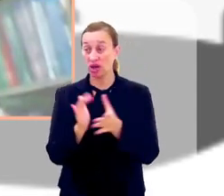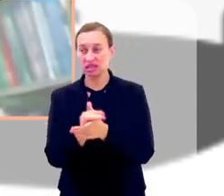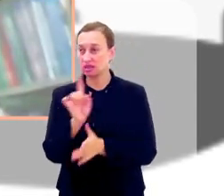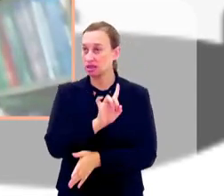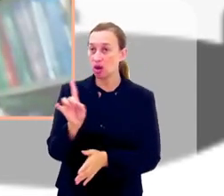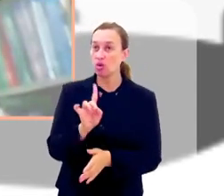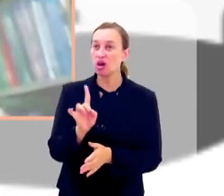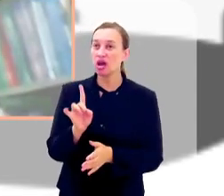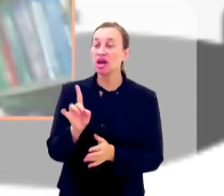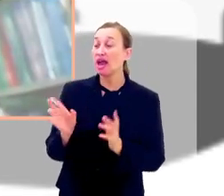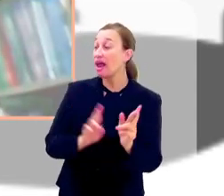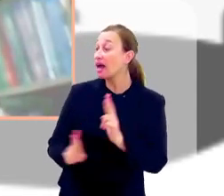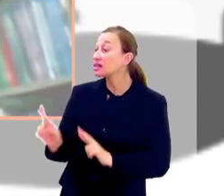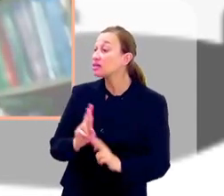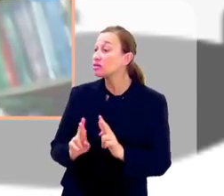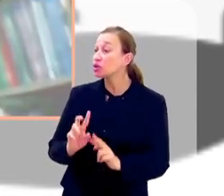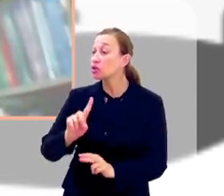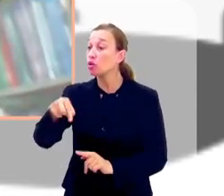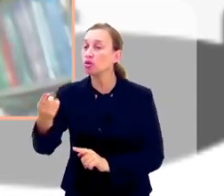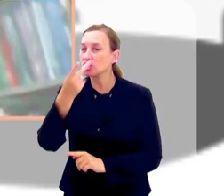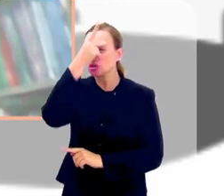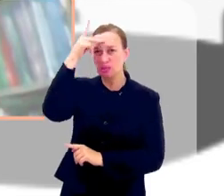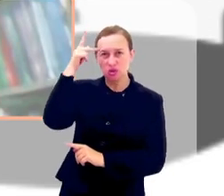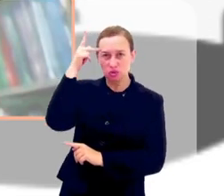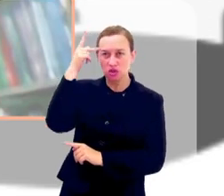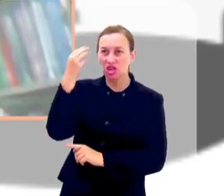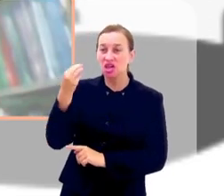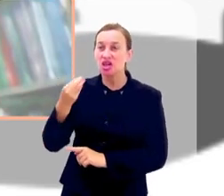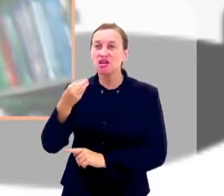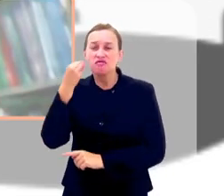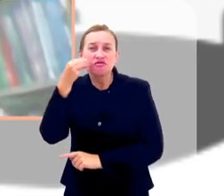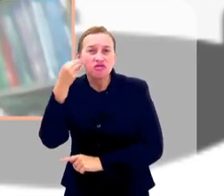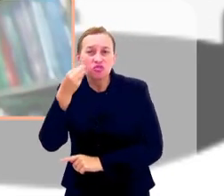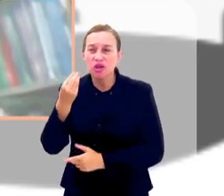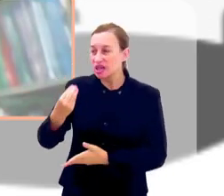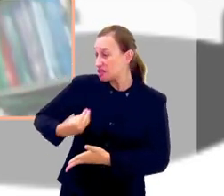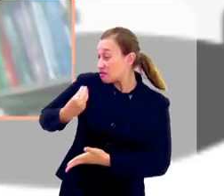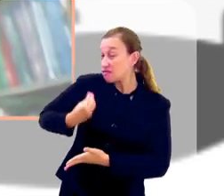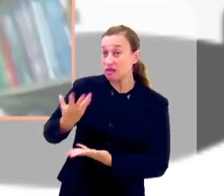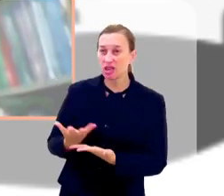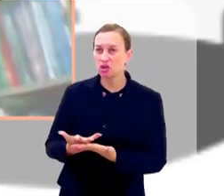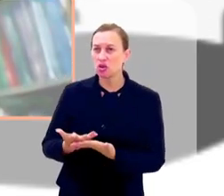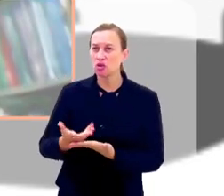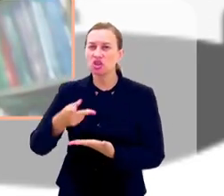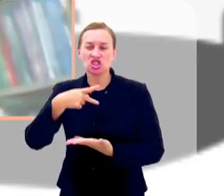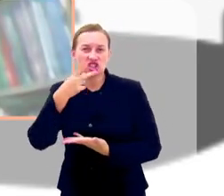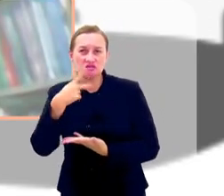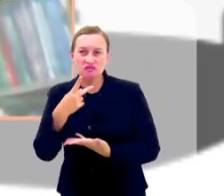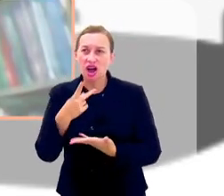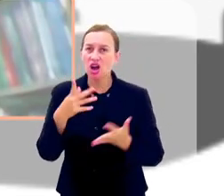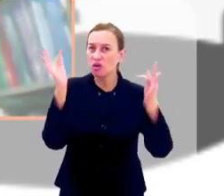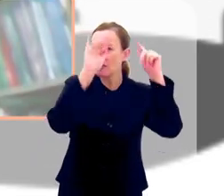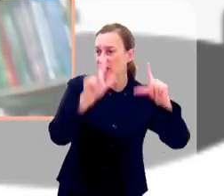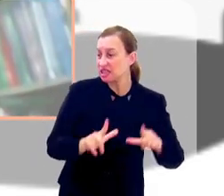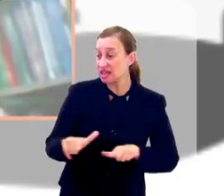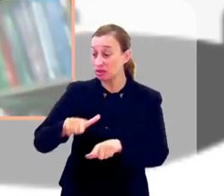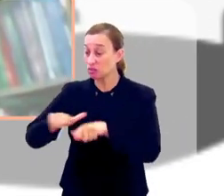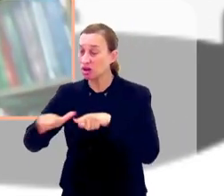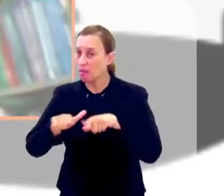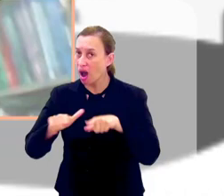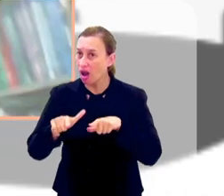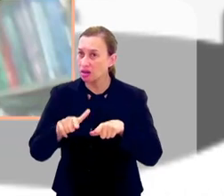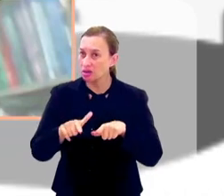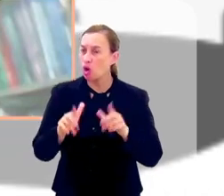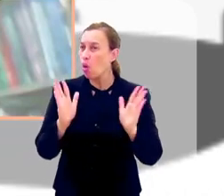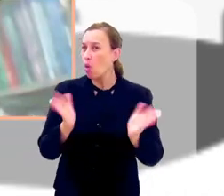for. É o relacionamento entre pessoas. Então, quando a gente fala e quando eu puxo aqui para estudar felicidade no